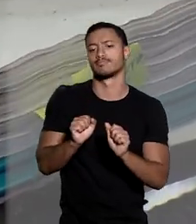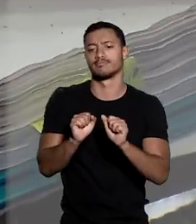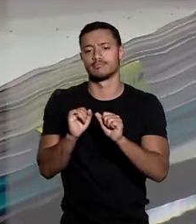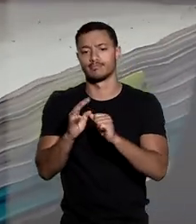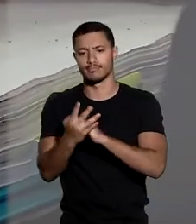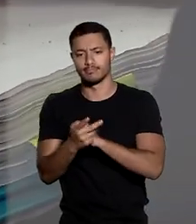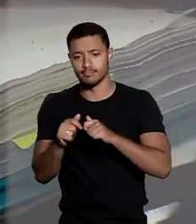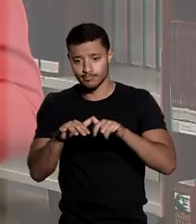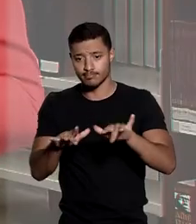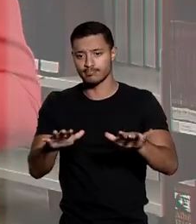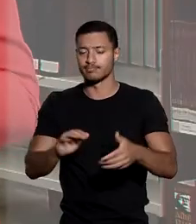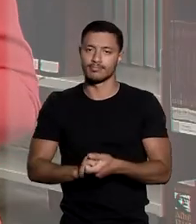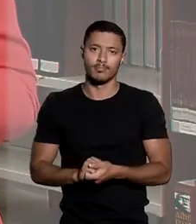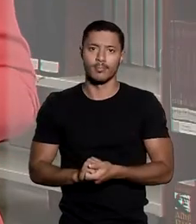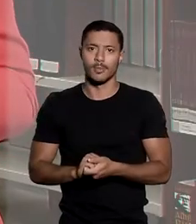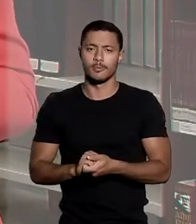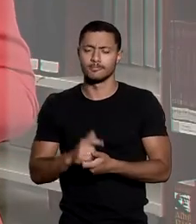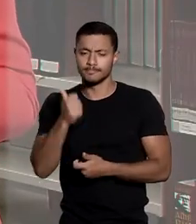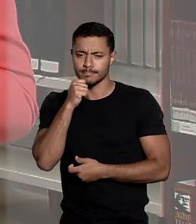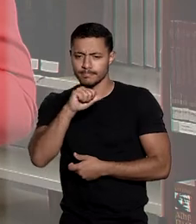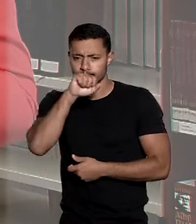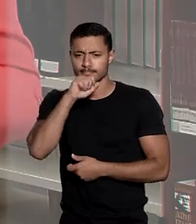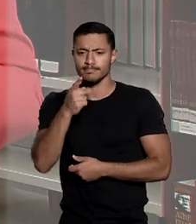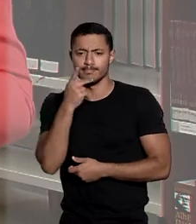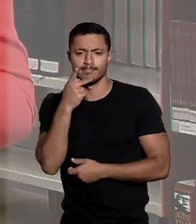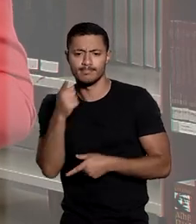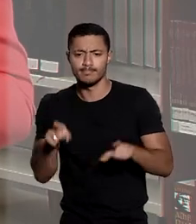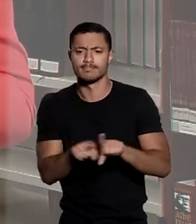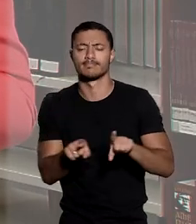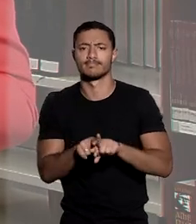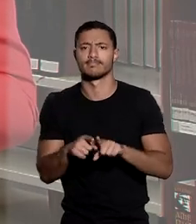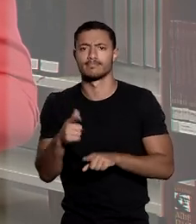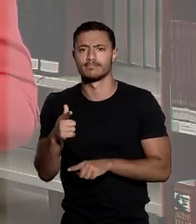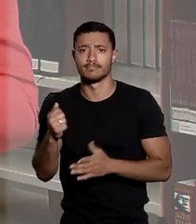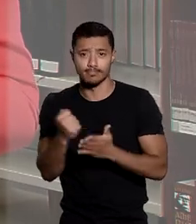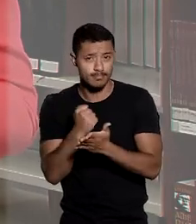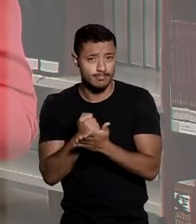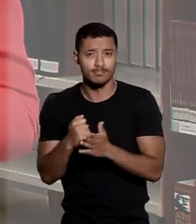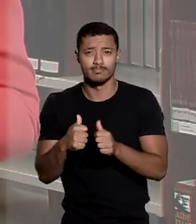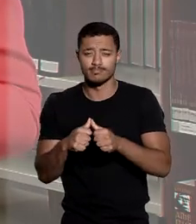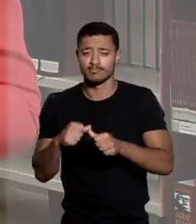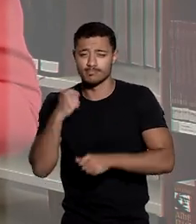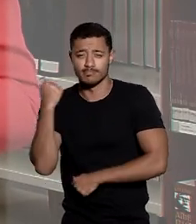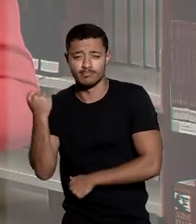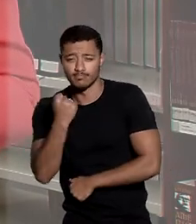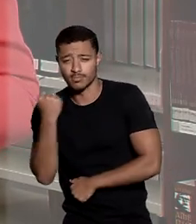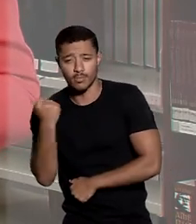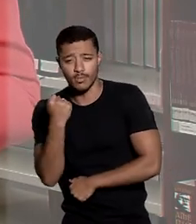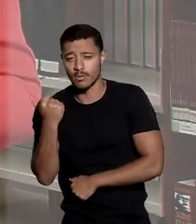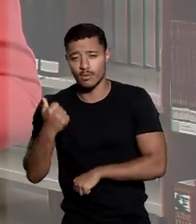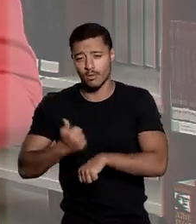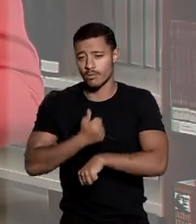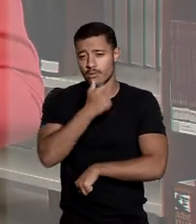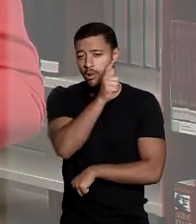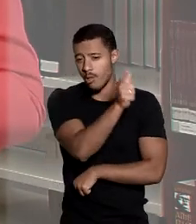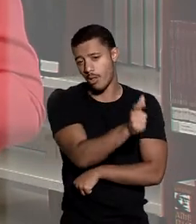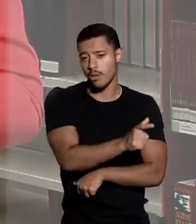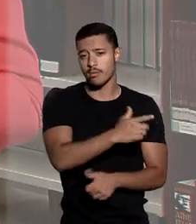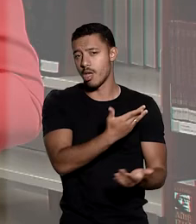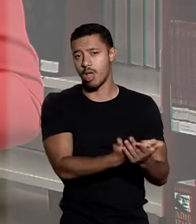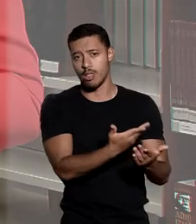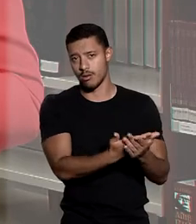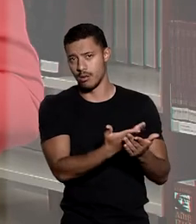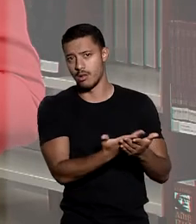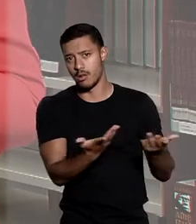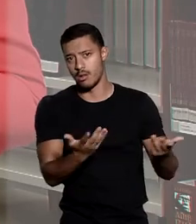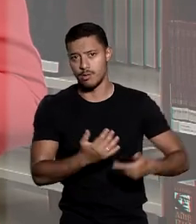da Covid-19. A consumidora alegou, entre outras coisas, que o contrato se tornou extremamente vantajoso para uma das partes